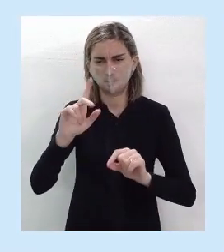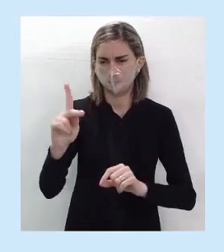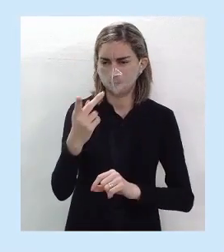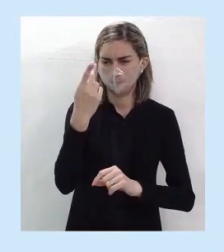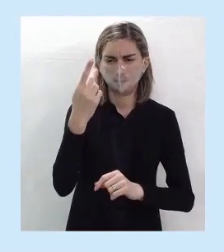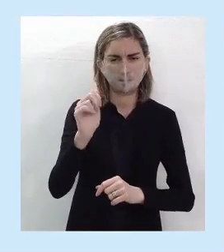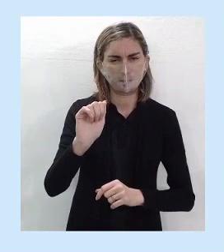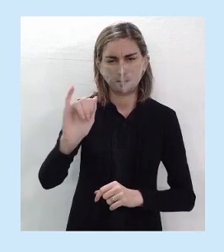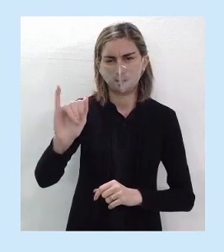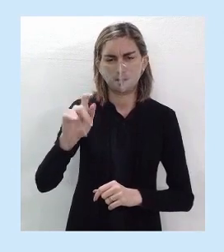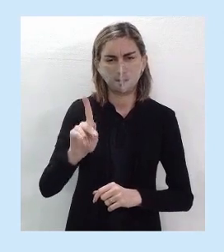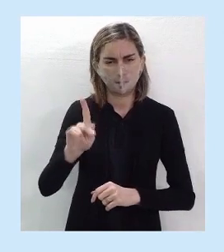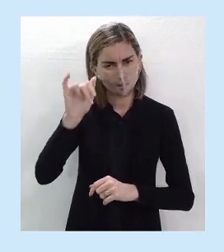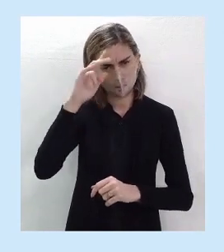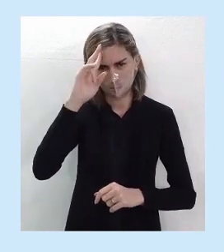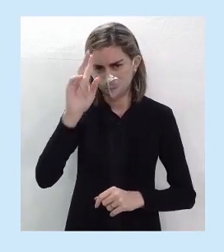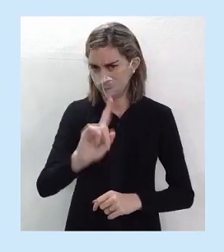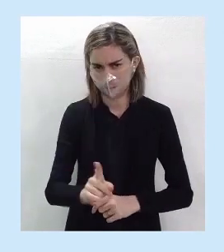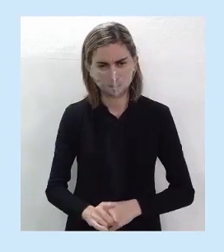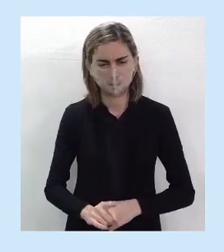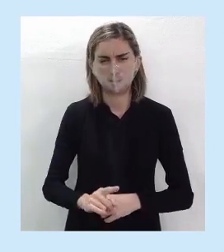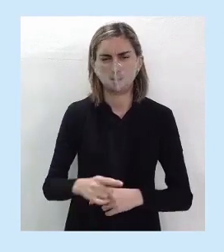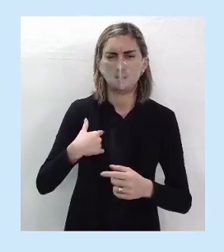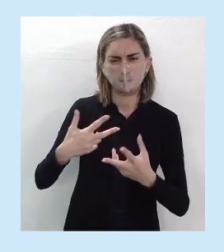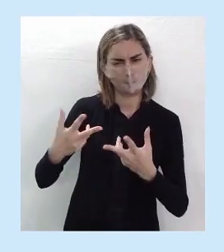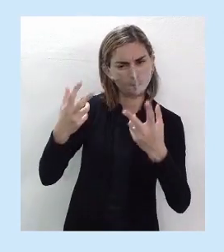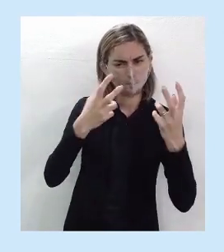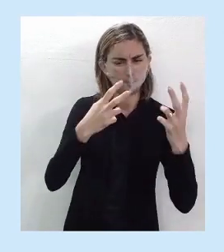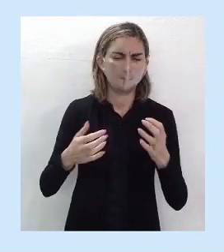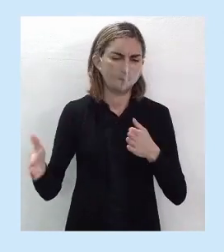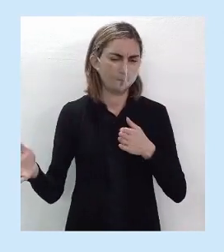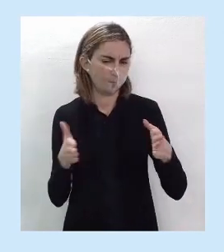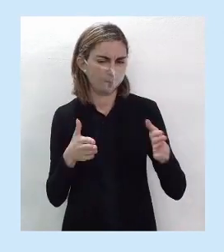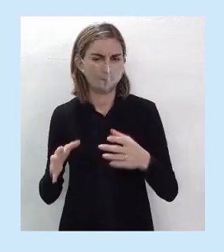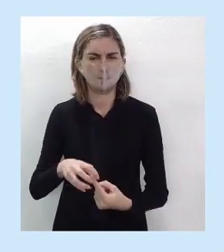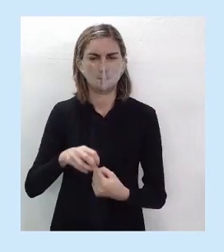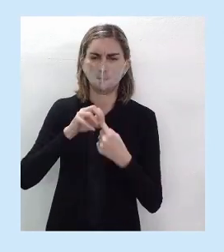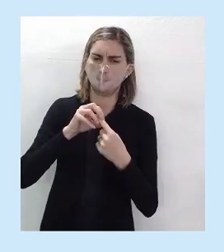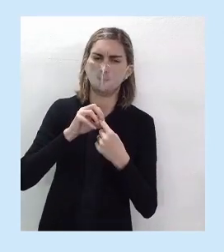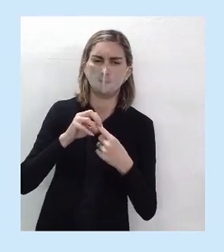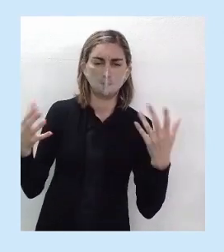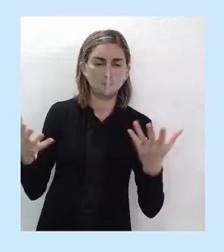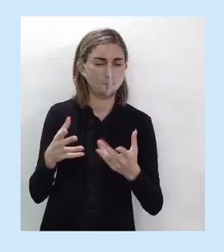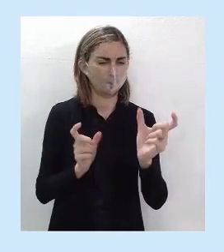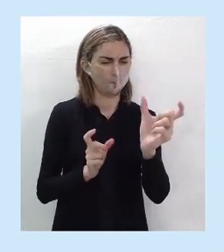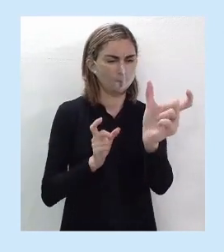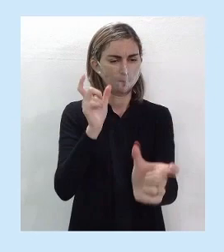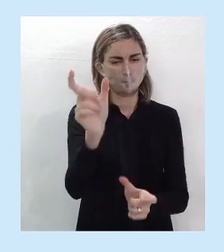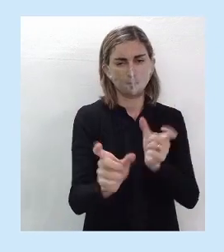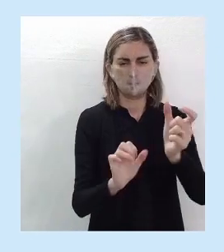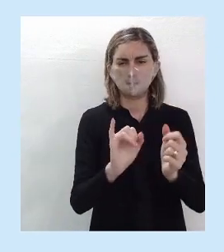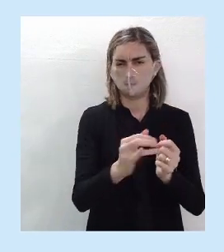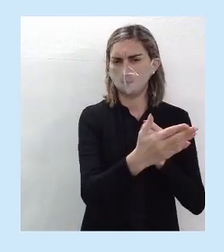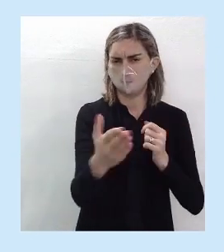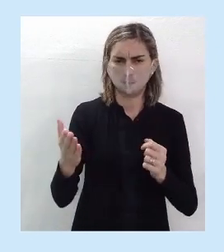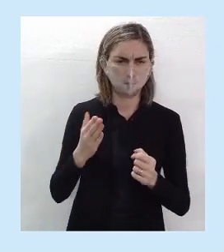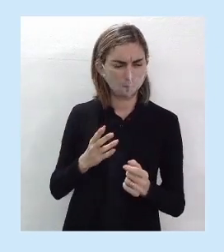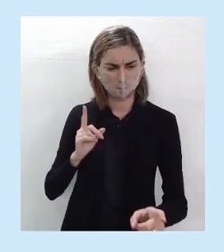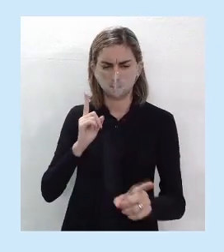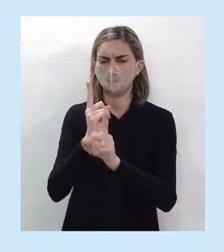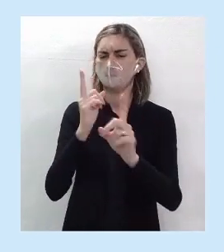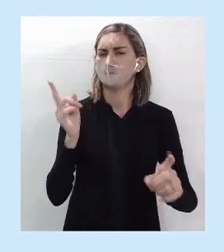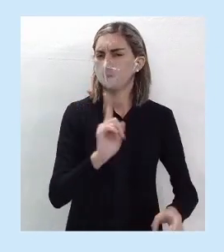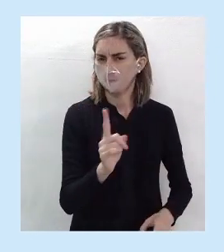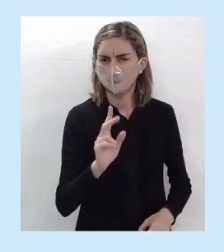haikai, que se não tinha entendido que a gente tenta captar um momento único, com palavras, se você não se